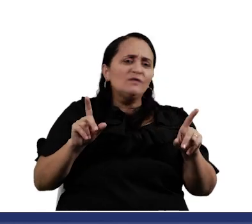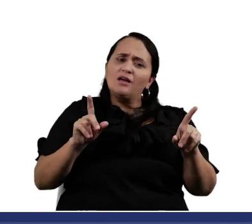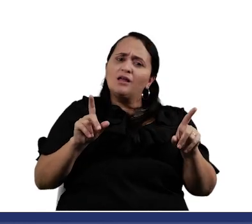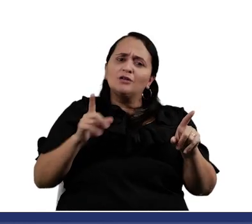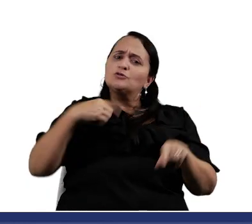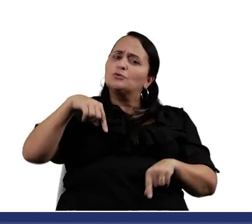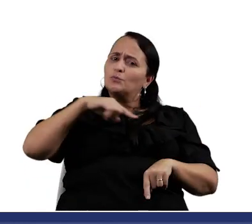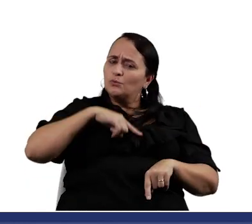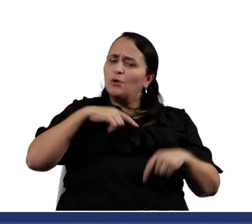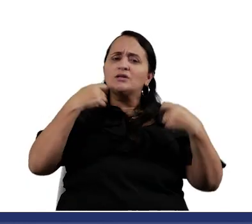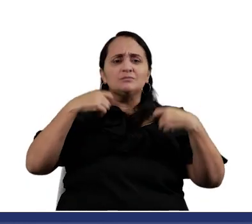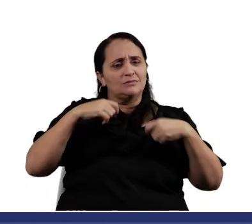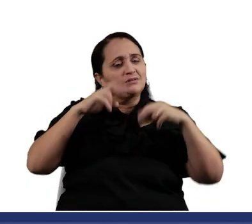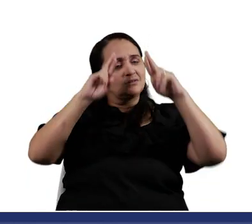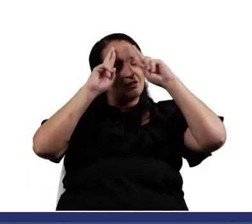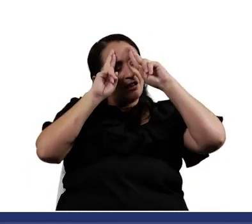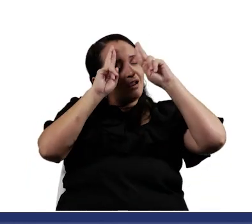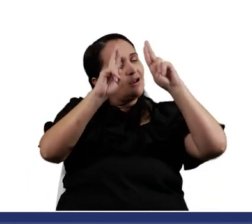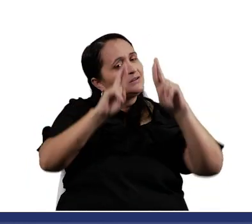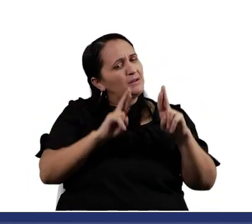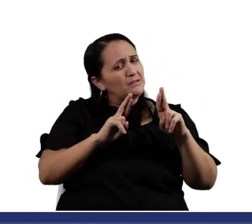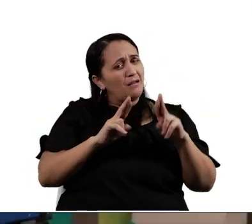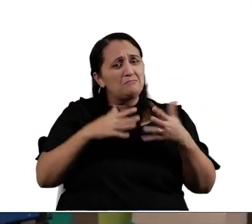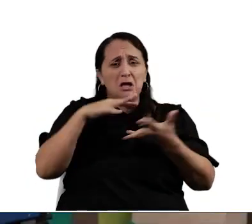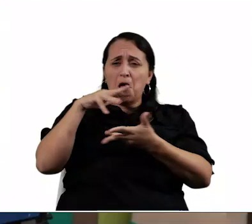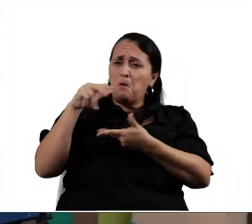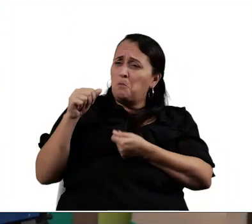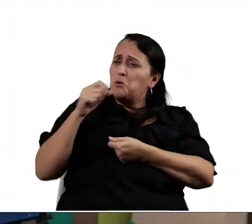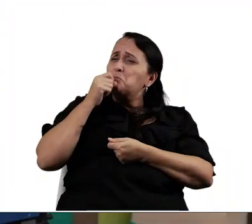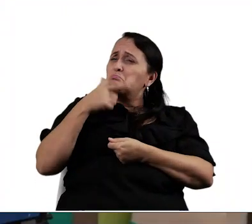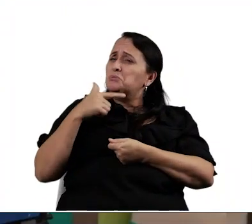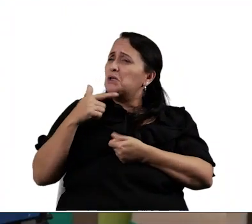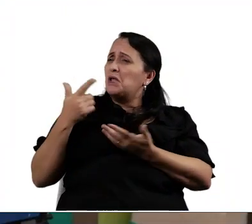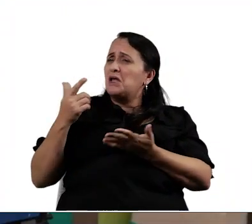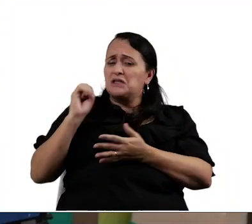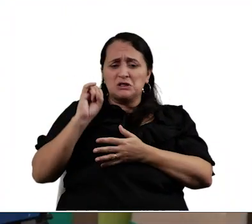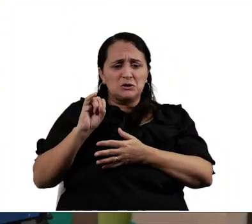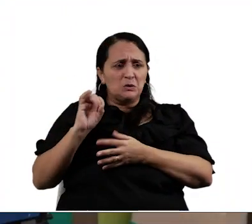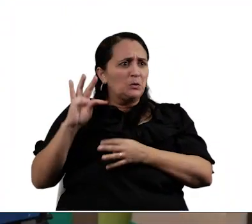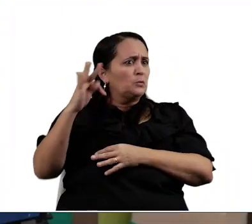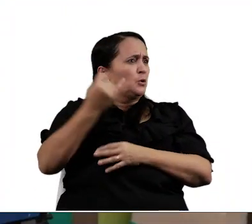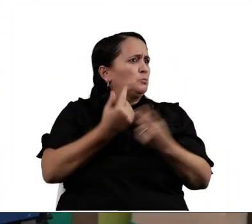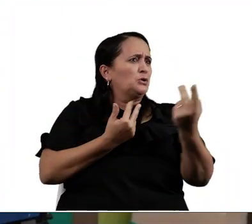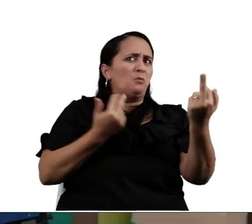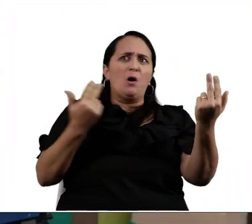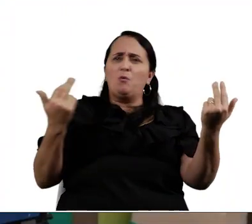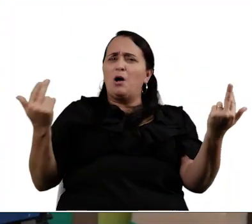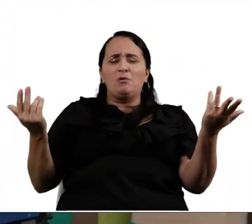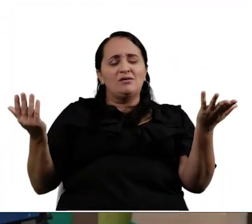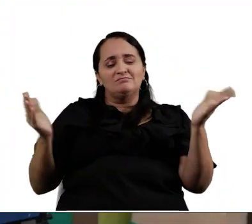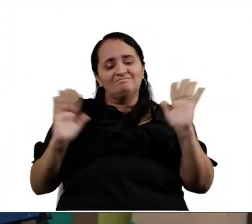sem graça se fôssemos todos iguais. Não é isso? Concordam com a história? Concorda com